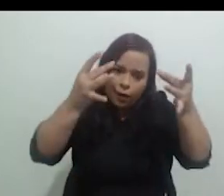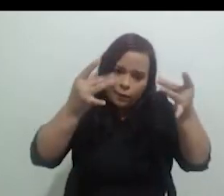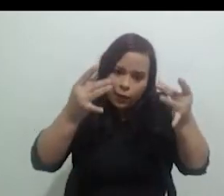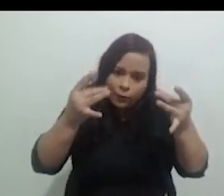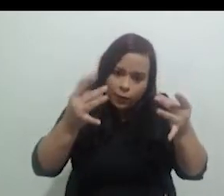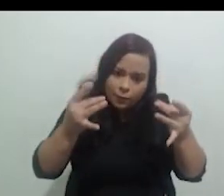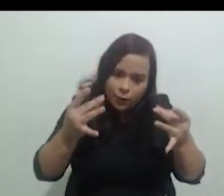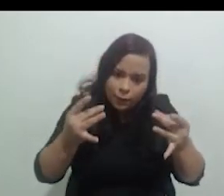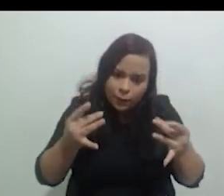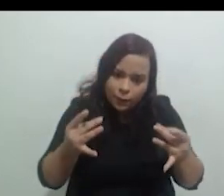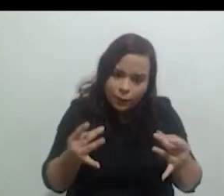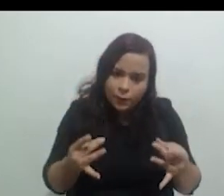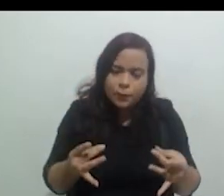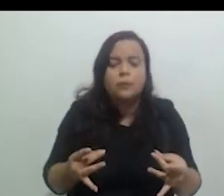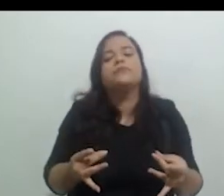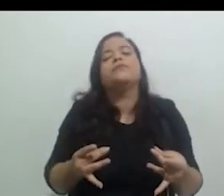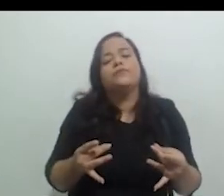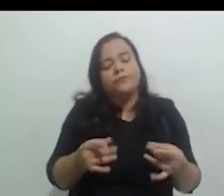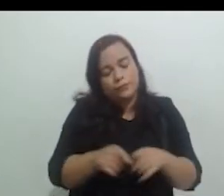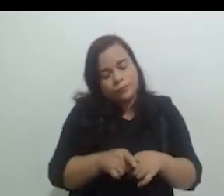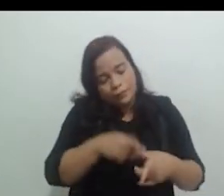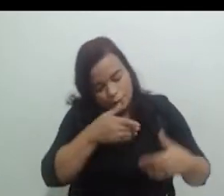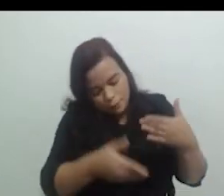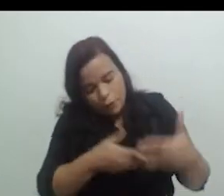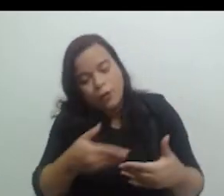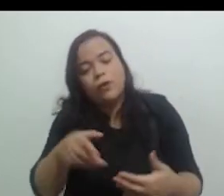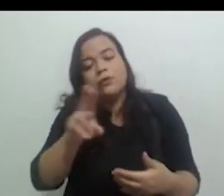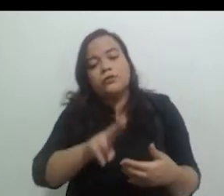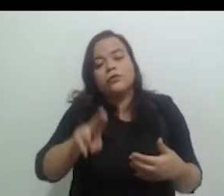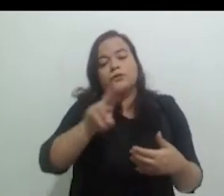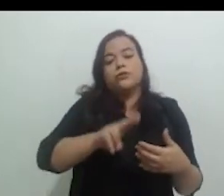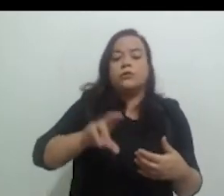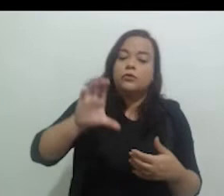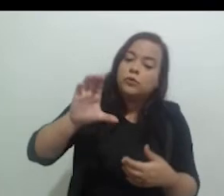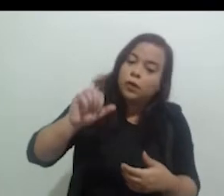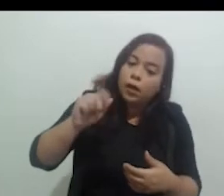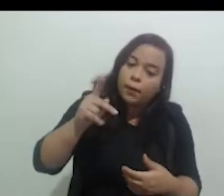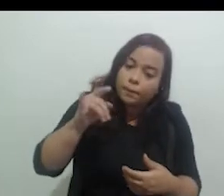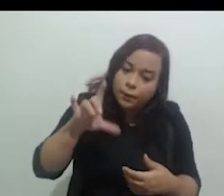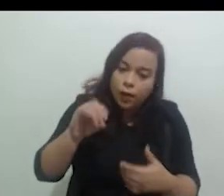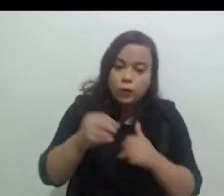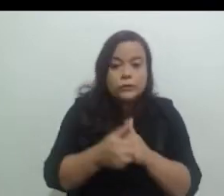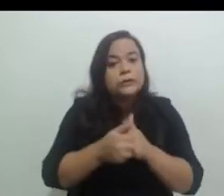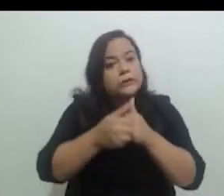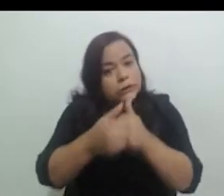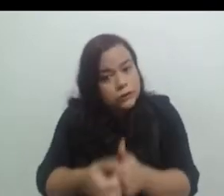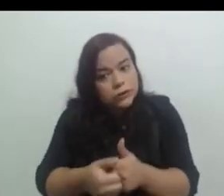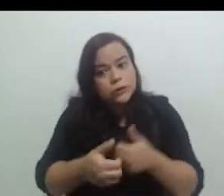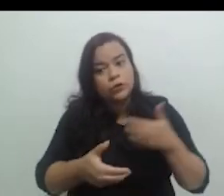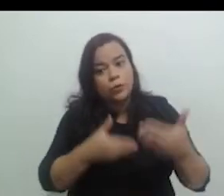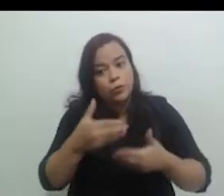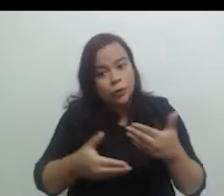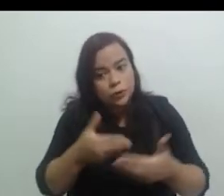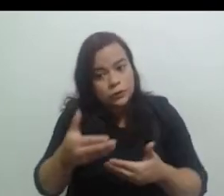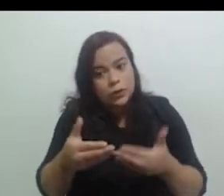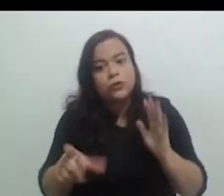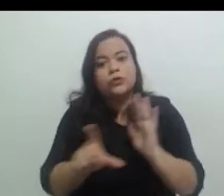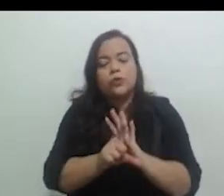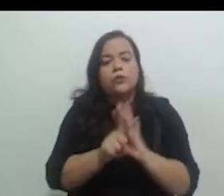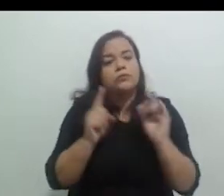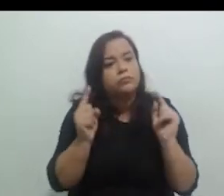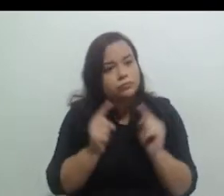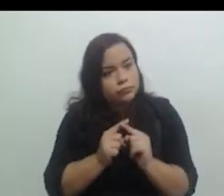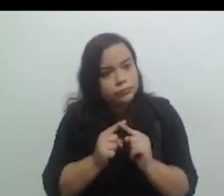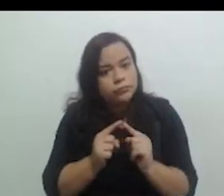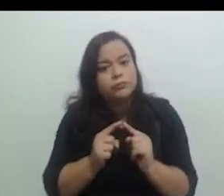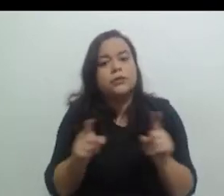de que o processo de uso capião seguiu todo o devido processo legal, inclusive com a citação do